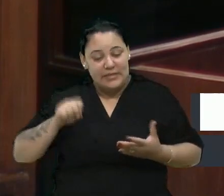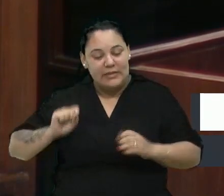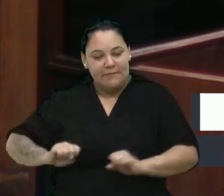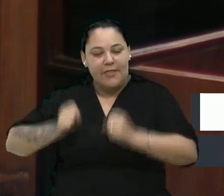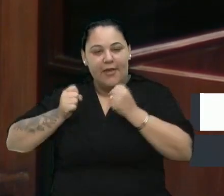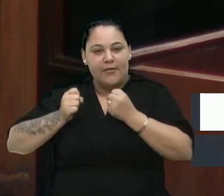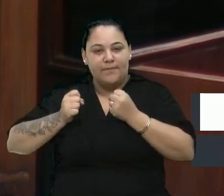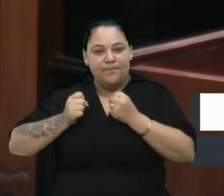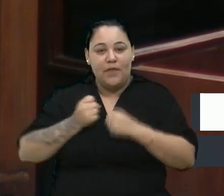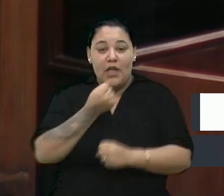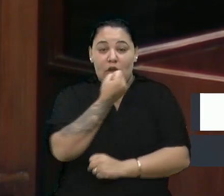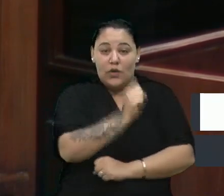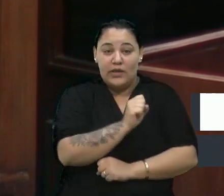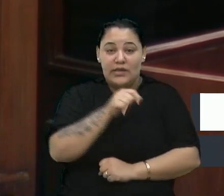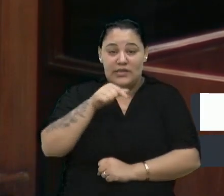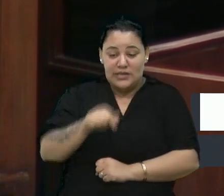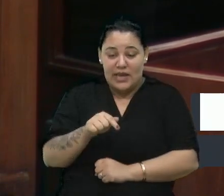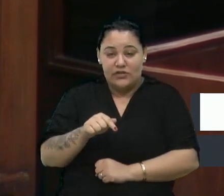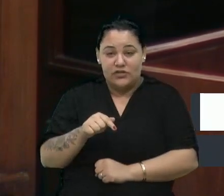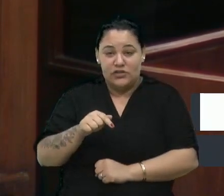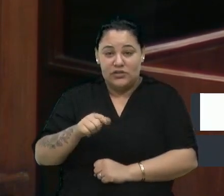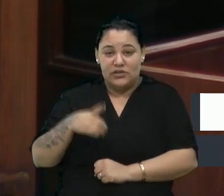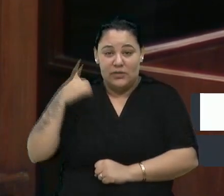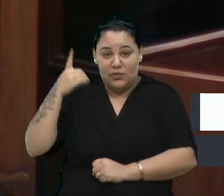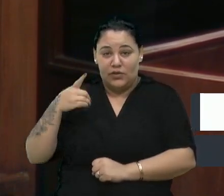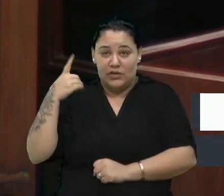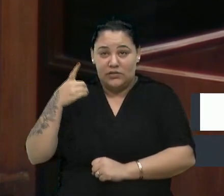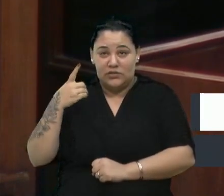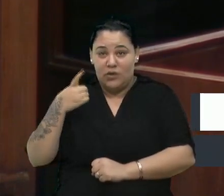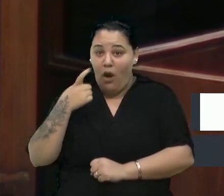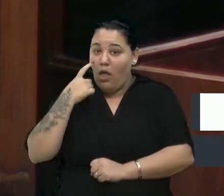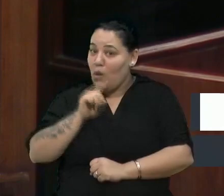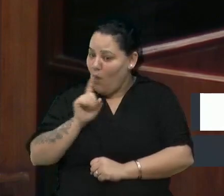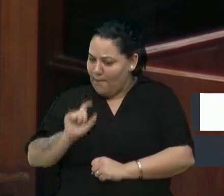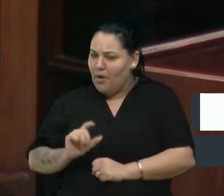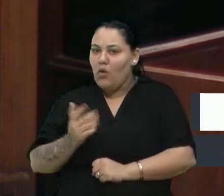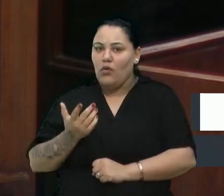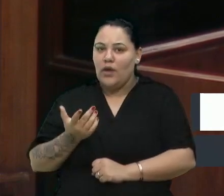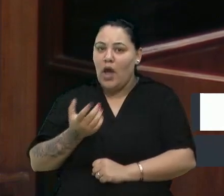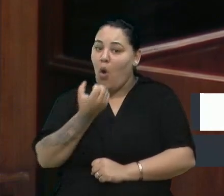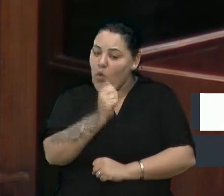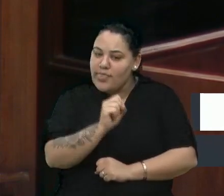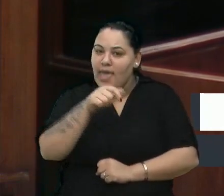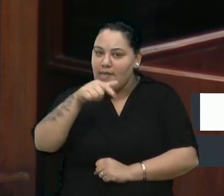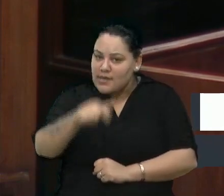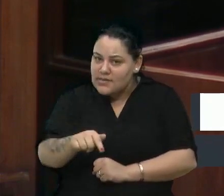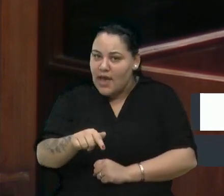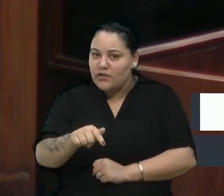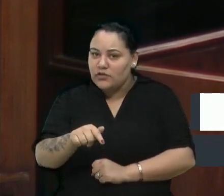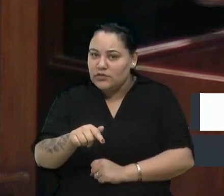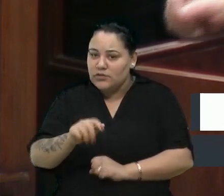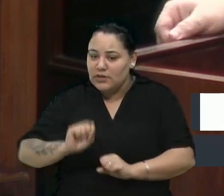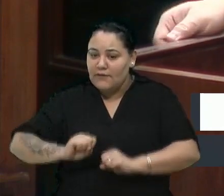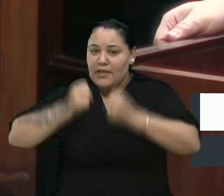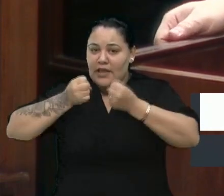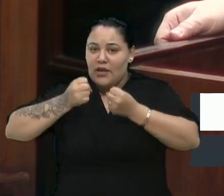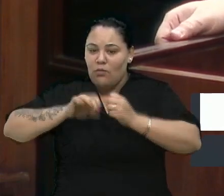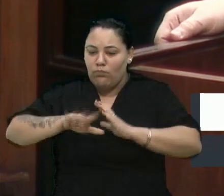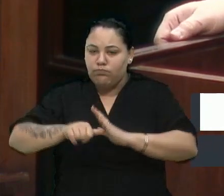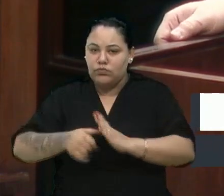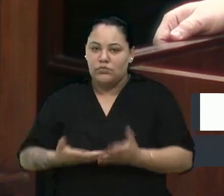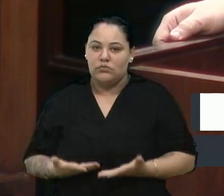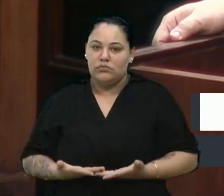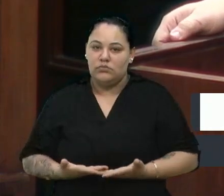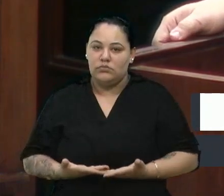E 87, olha que não foi pouco, hein? 87 defenderam o bandido,